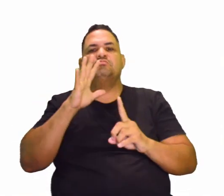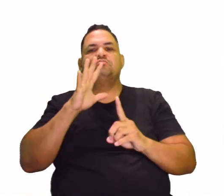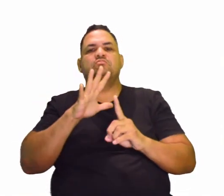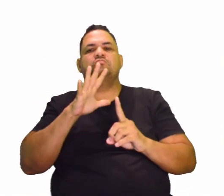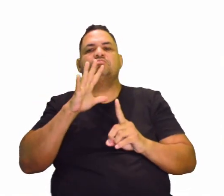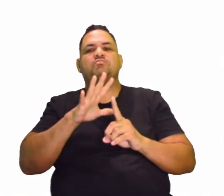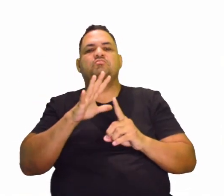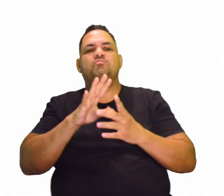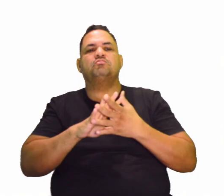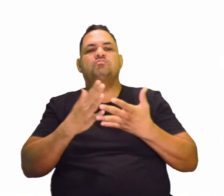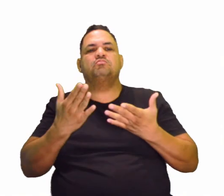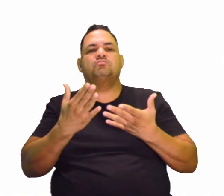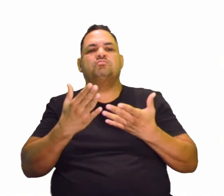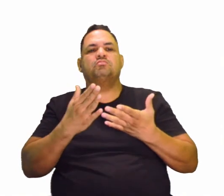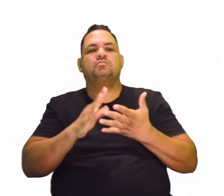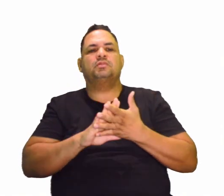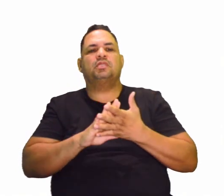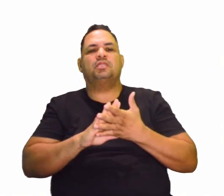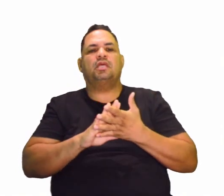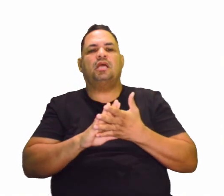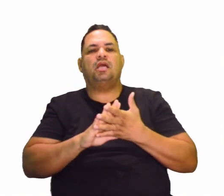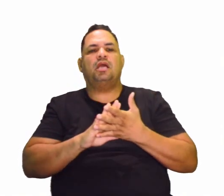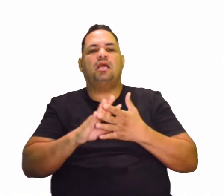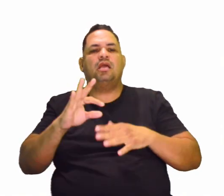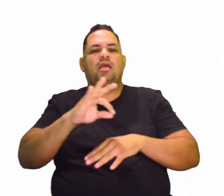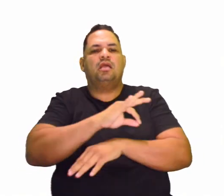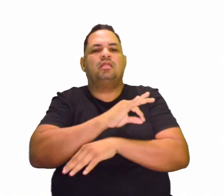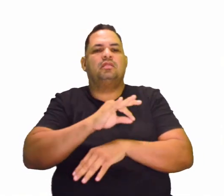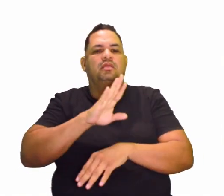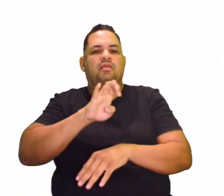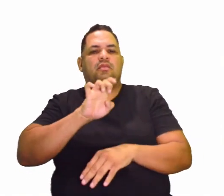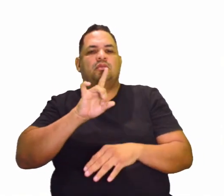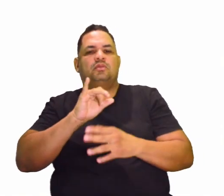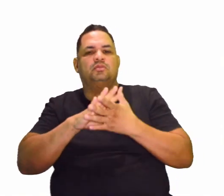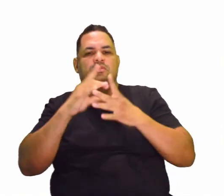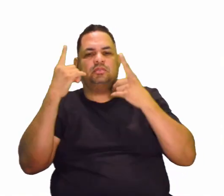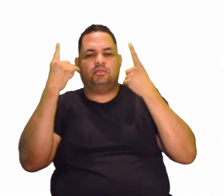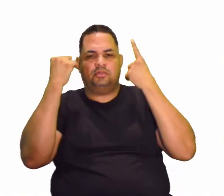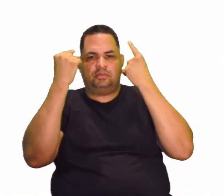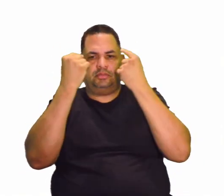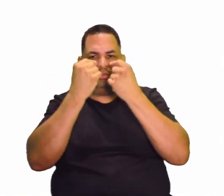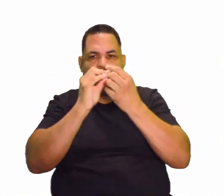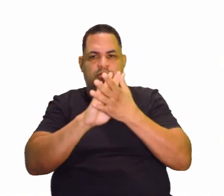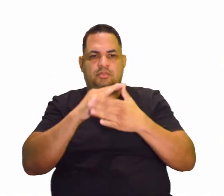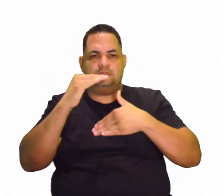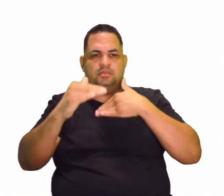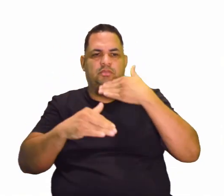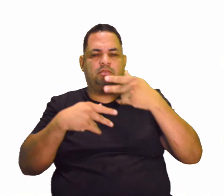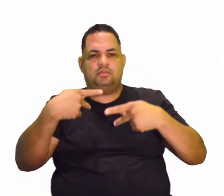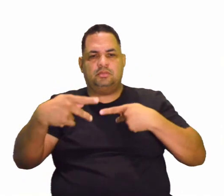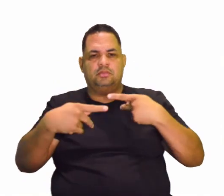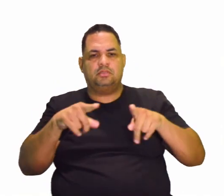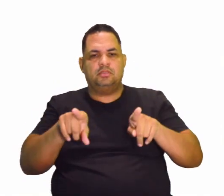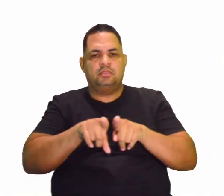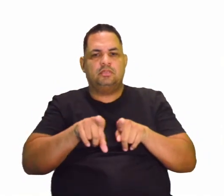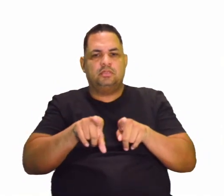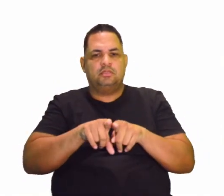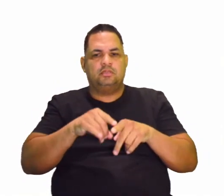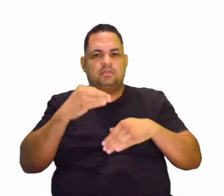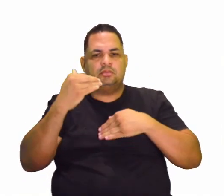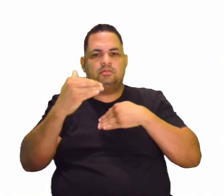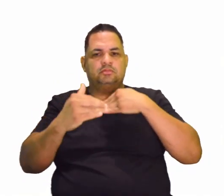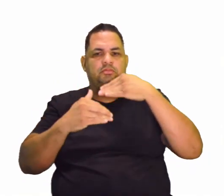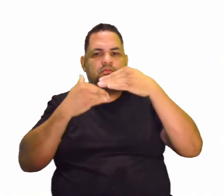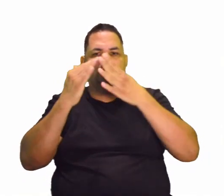arquitetura etrusca e grega para desenvolver seus projetos. Também possuíam